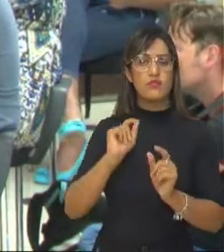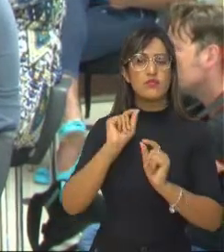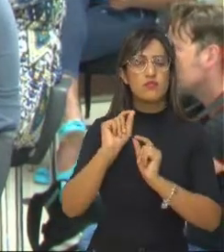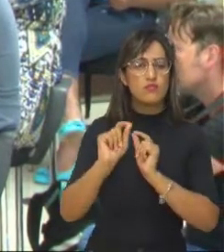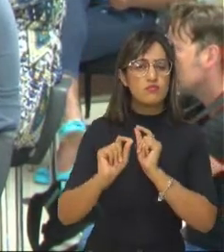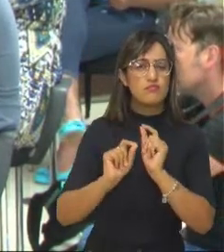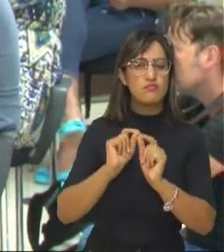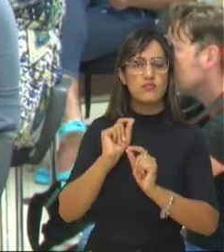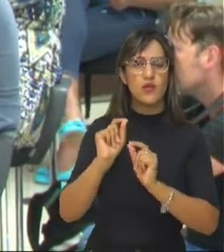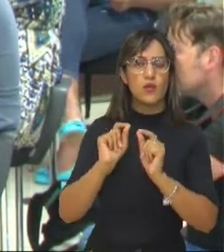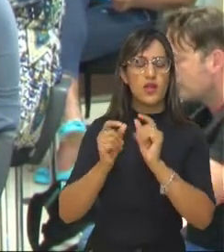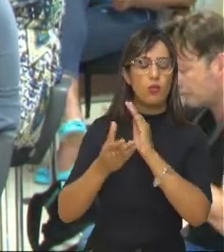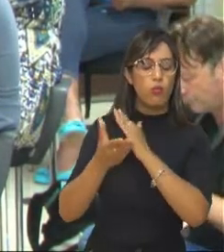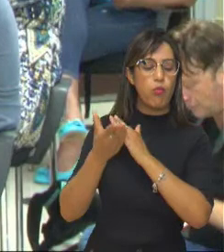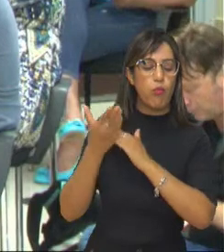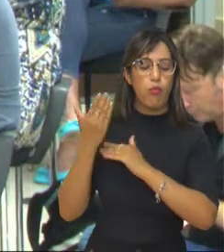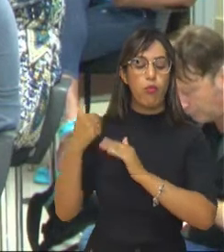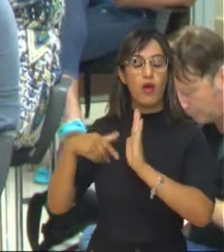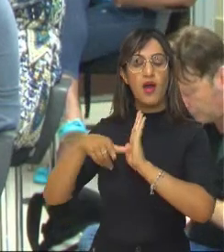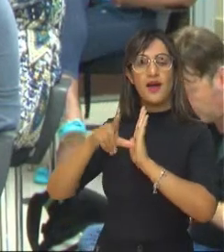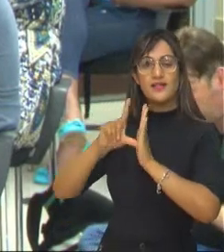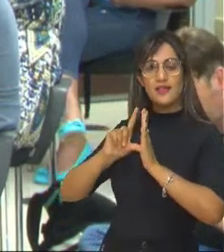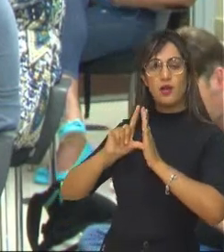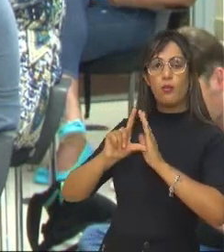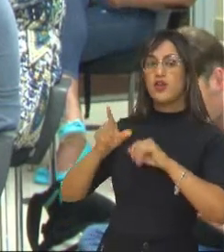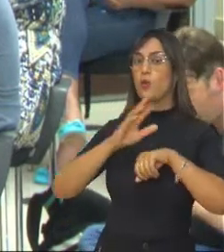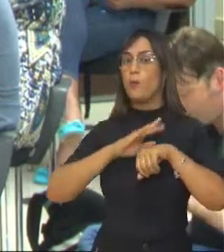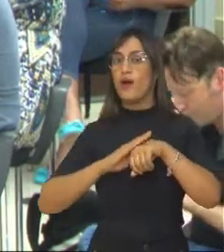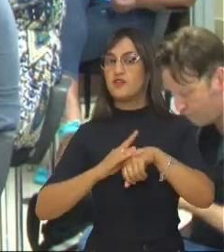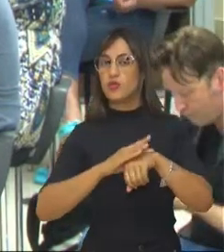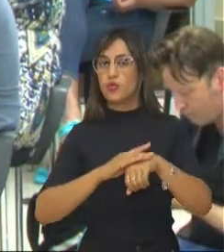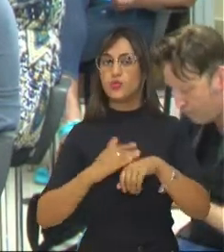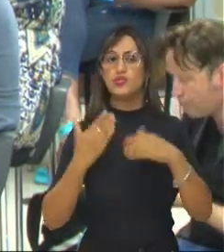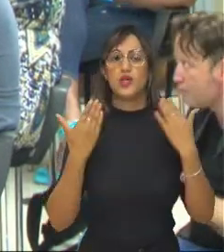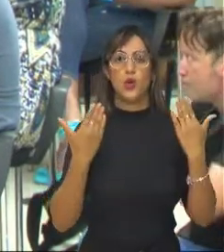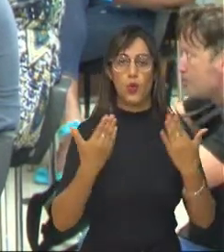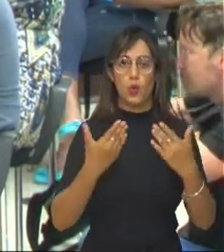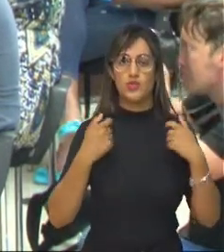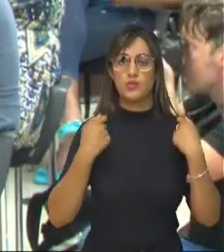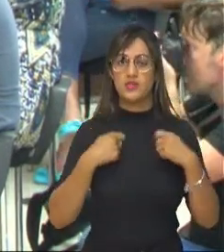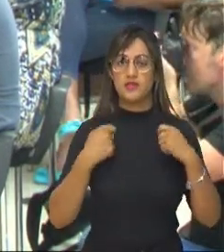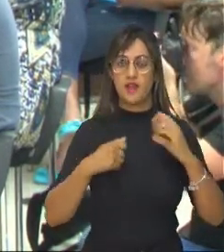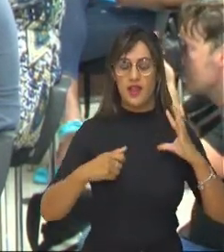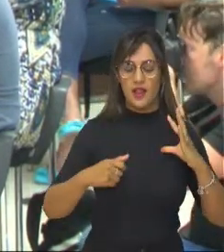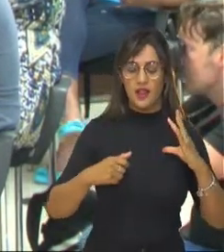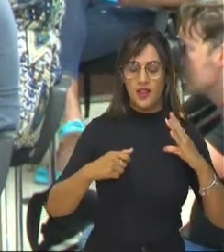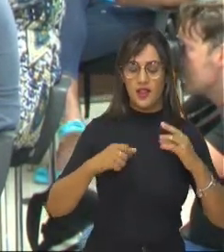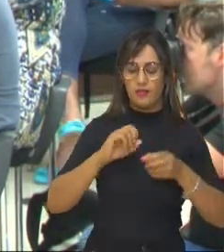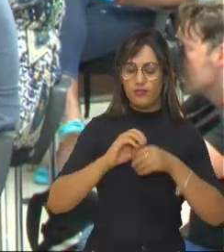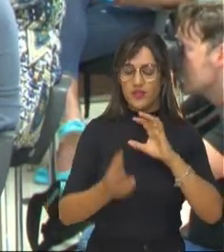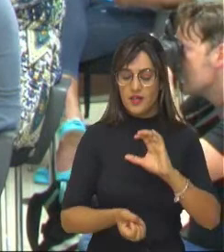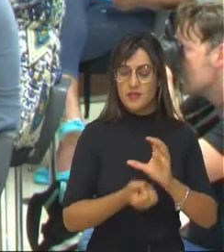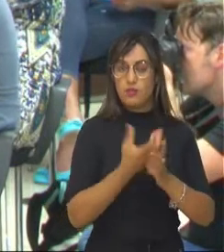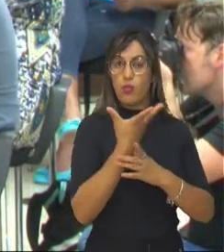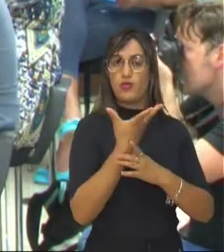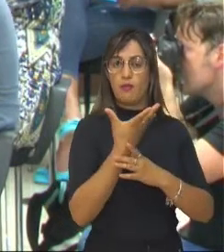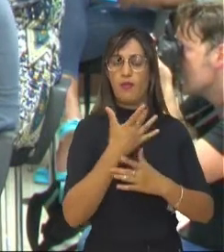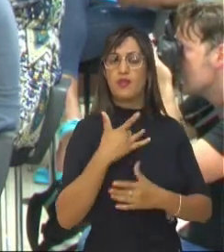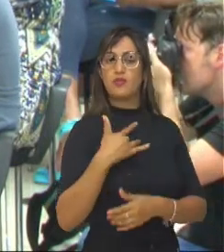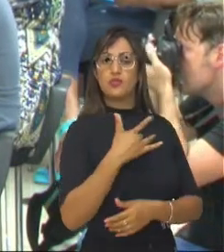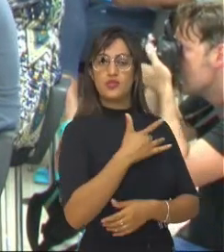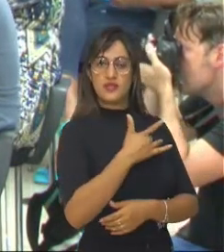o que anteriormente era entendido como patologia, hoje precisa ser entendido como transbordamento de saúde. Porque,